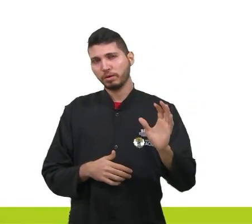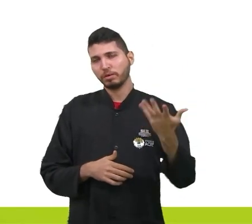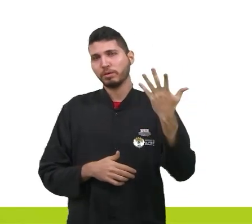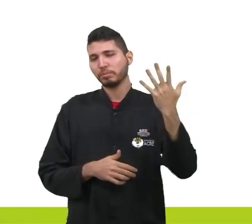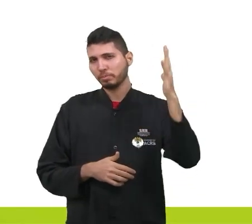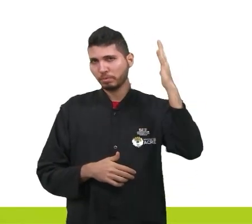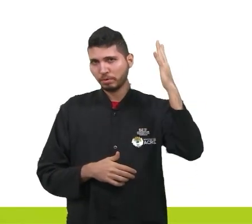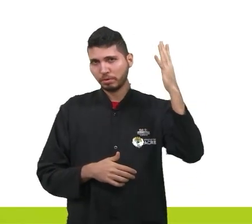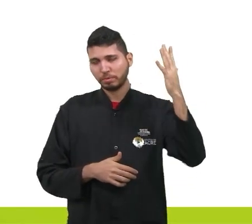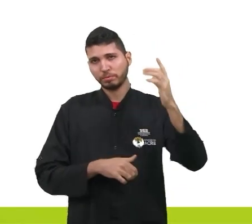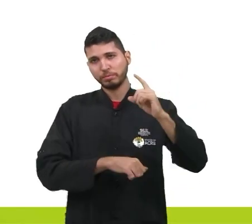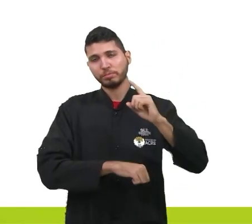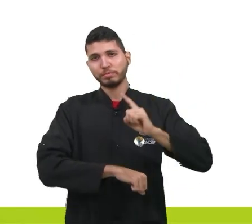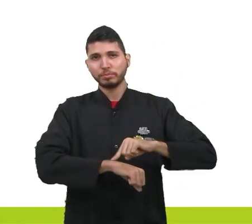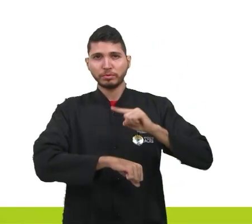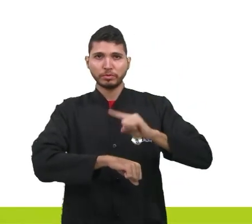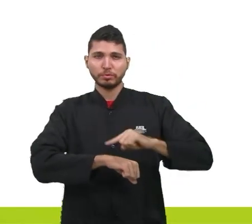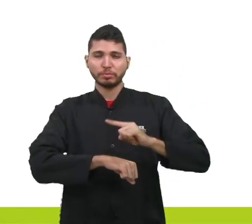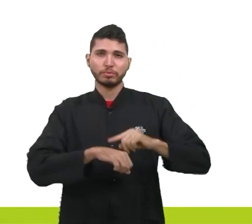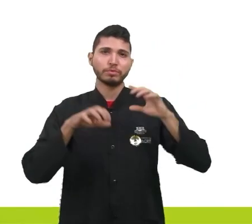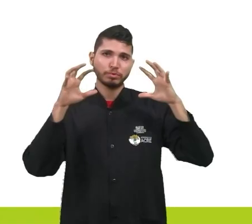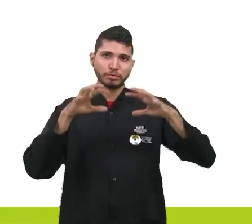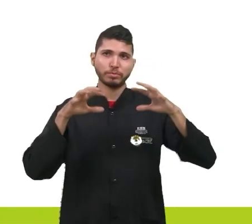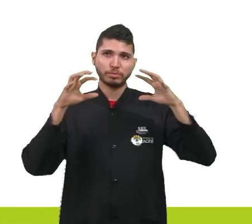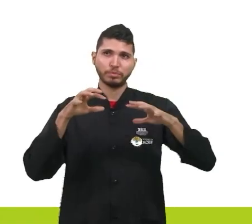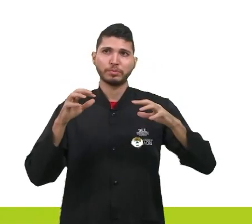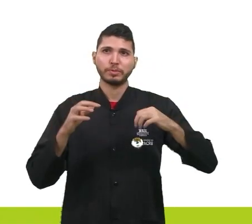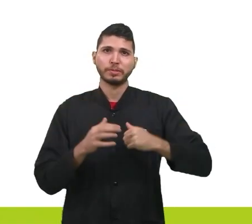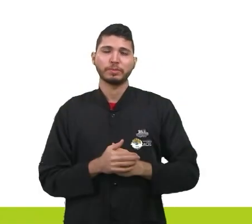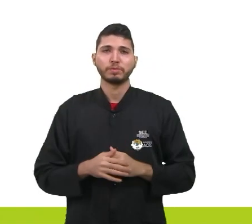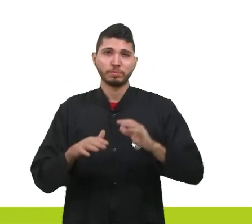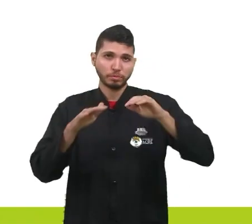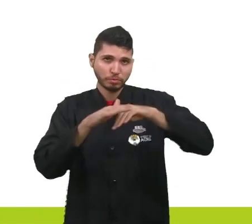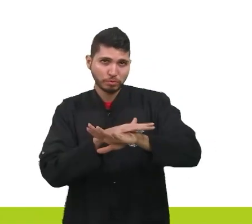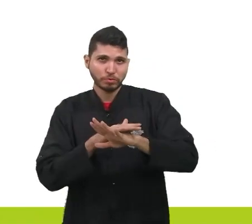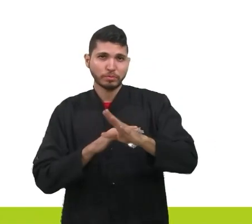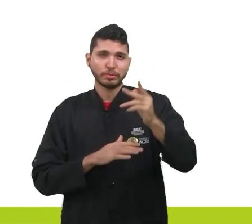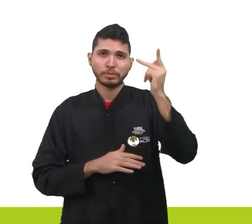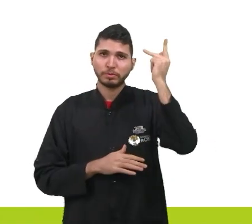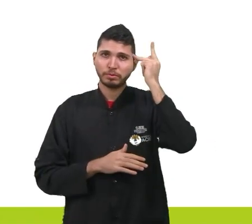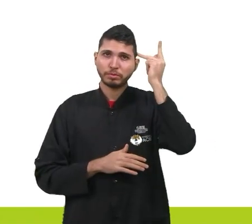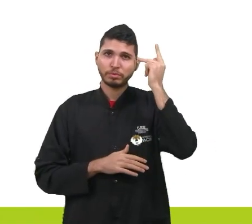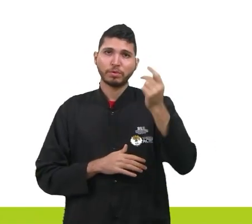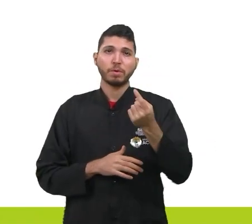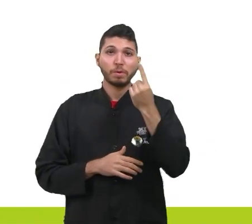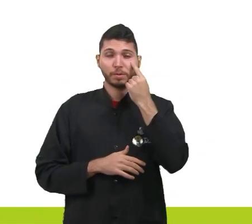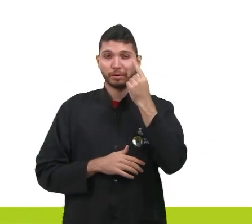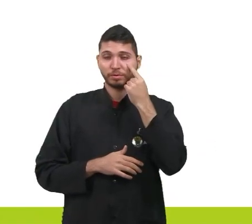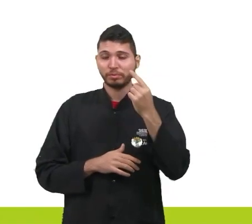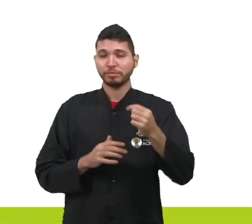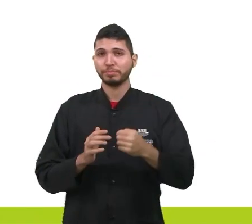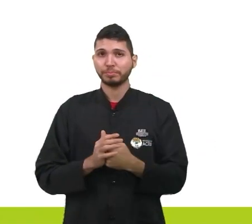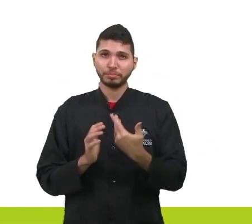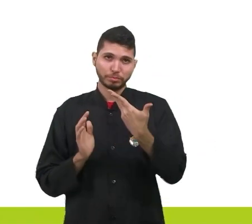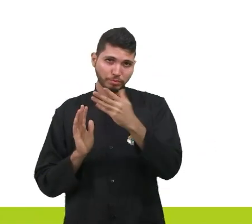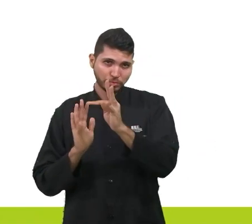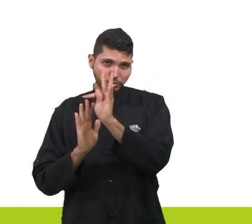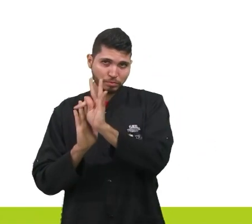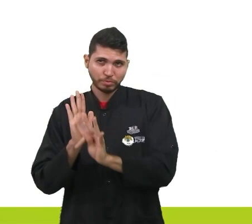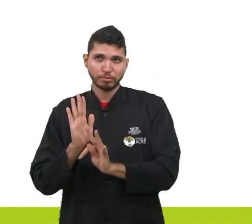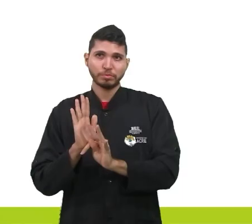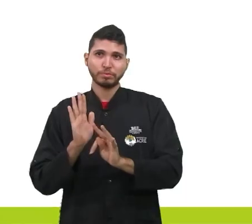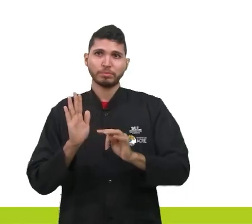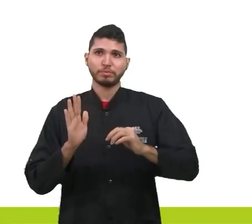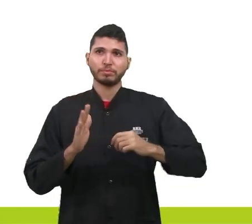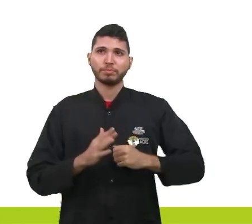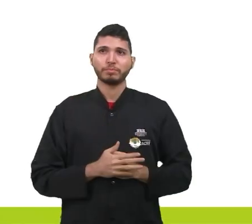reduziria a água das chuvas de verão nos reservatórios de São Paulo. Olha que interessante, o fator apresentado no